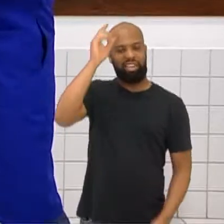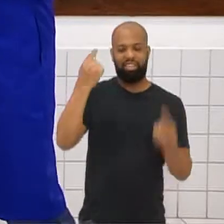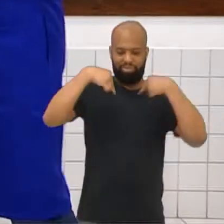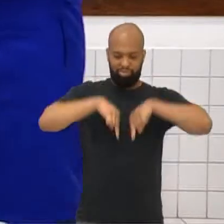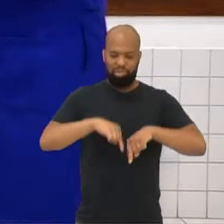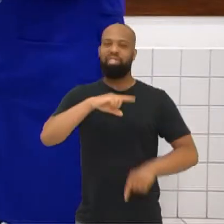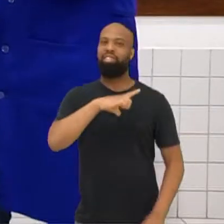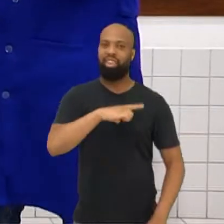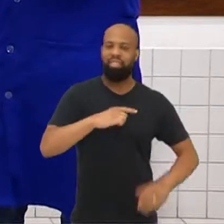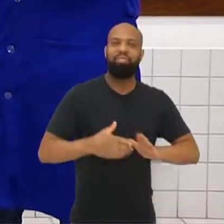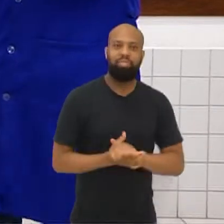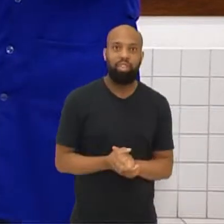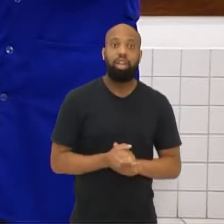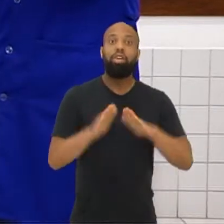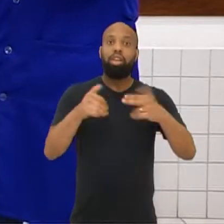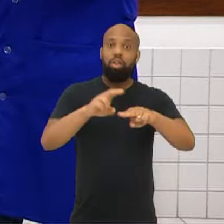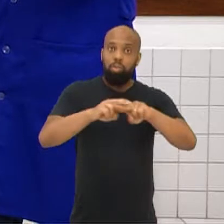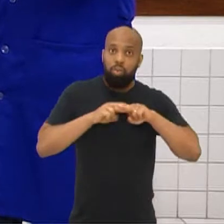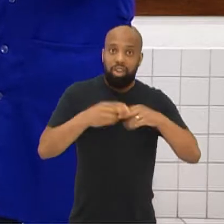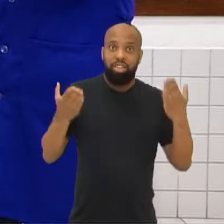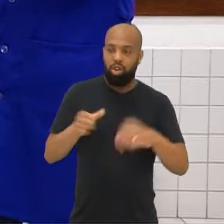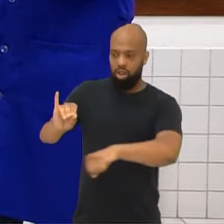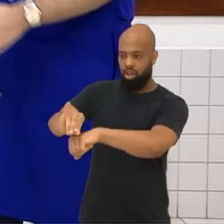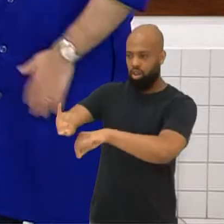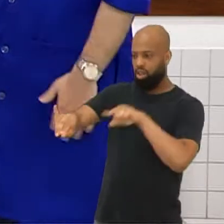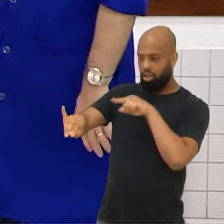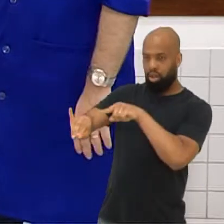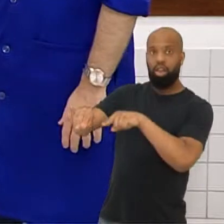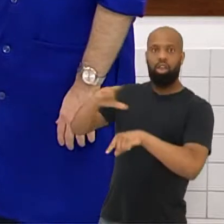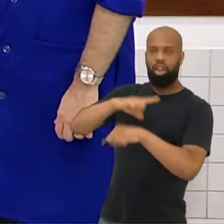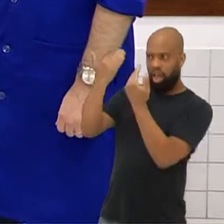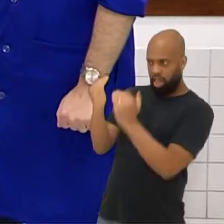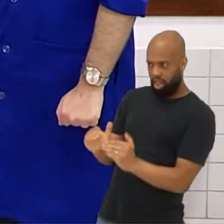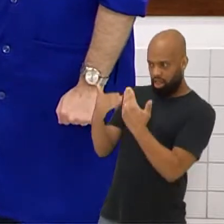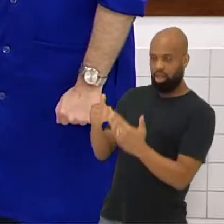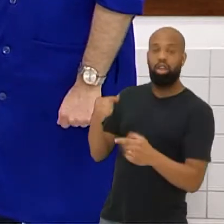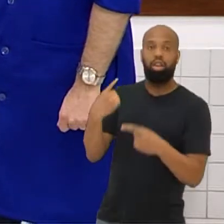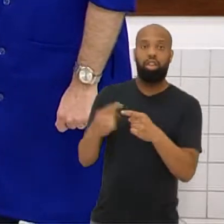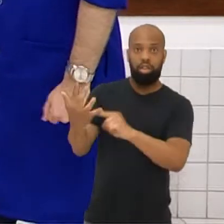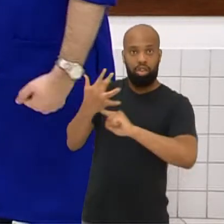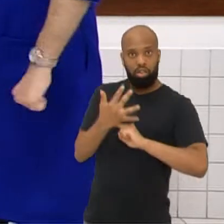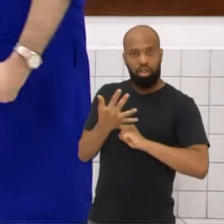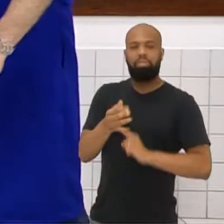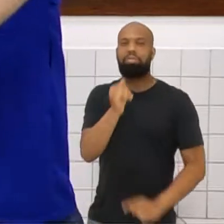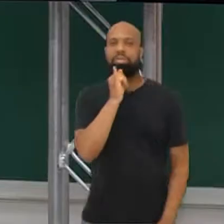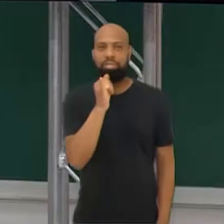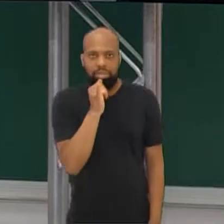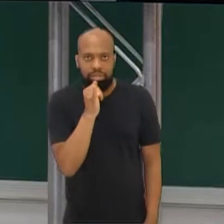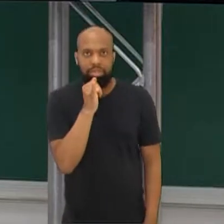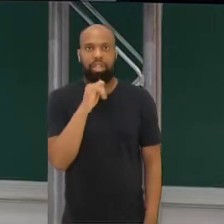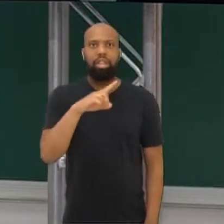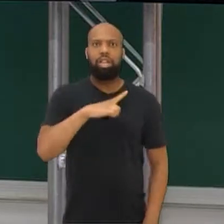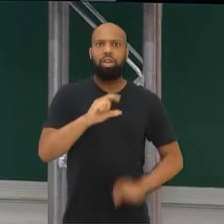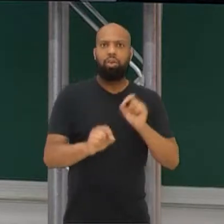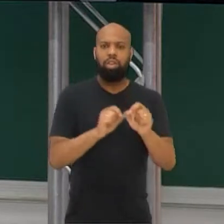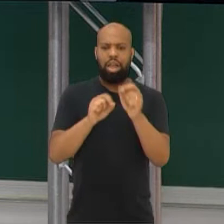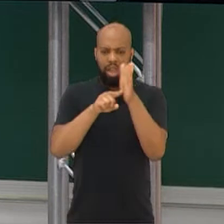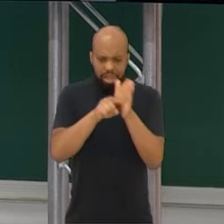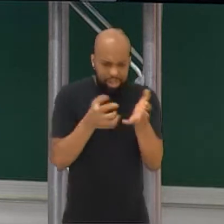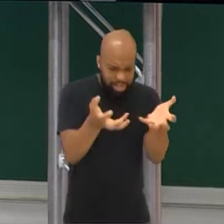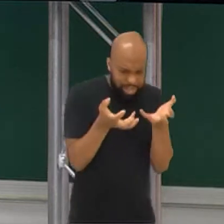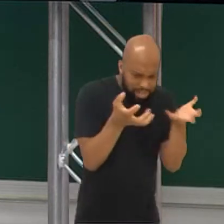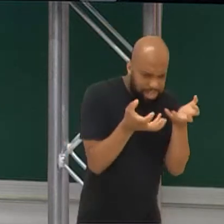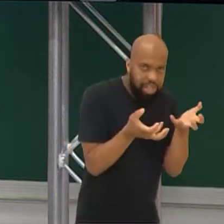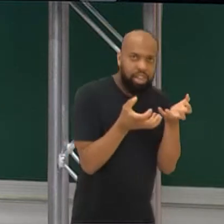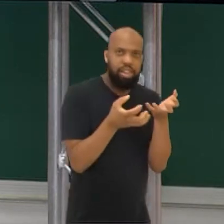Então, por isso que o objeto que aparece para a gente, por mais que seja ou aquela busca que foi superada pelo Kant